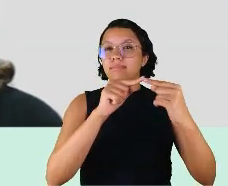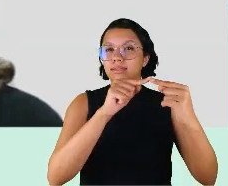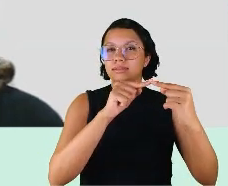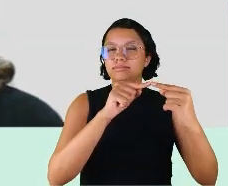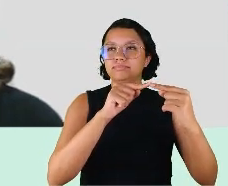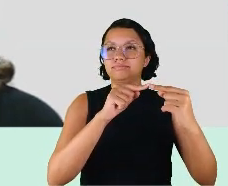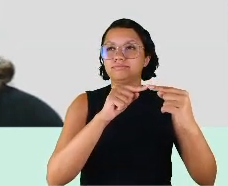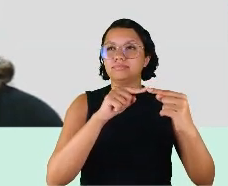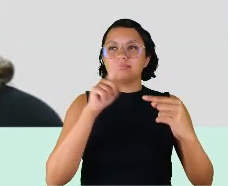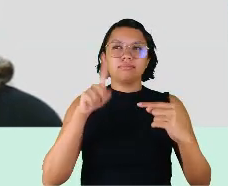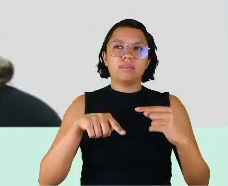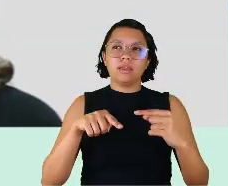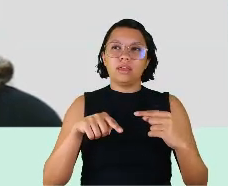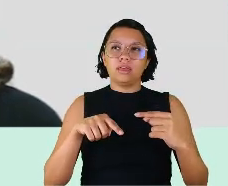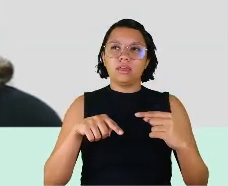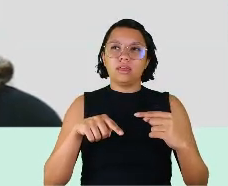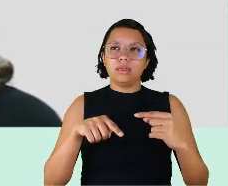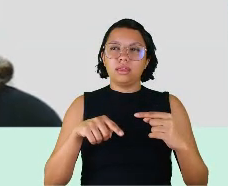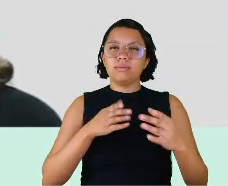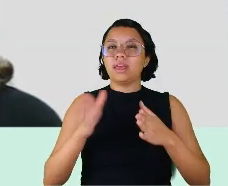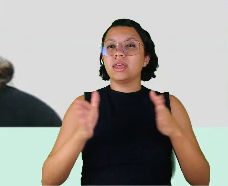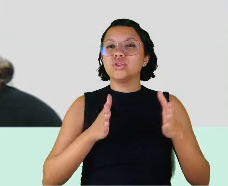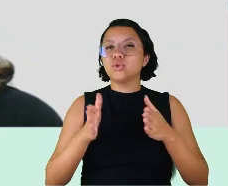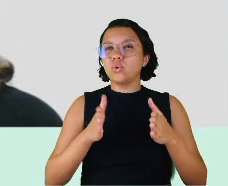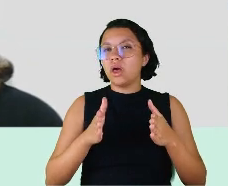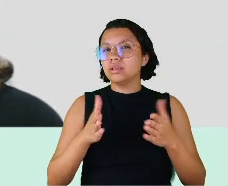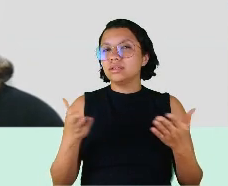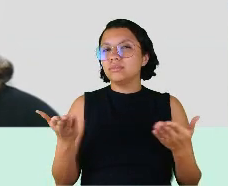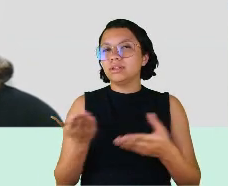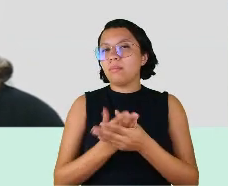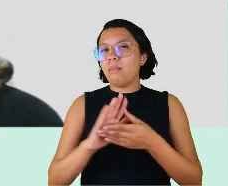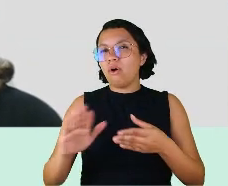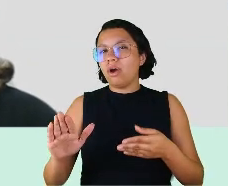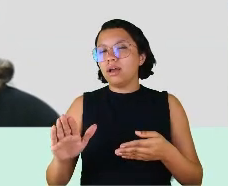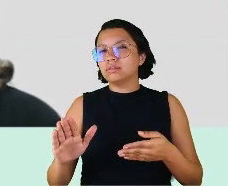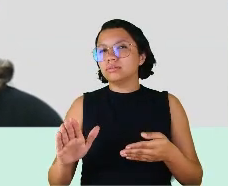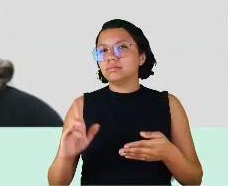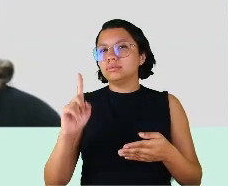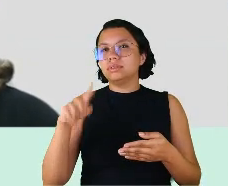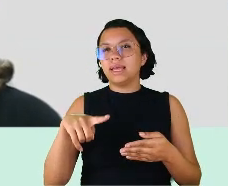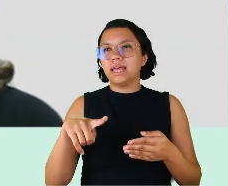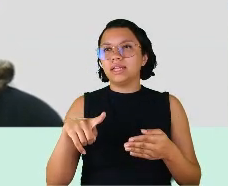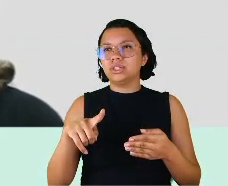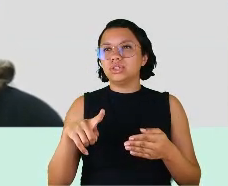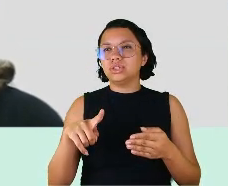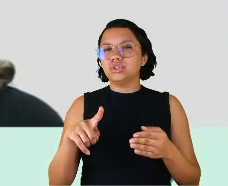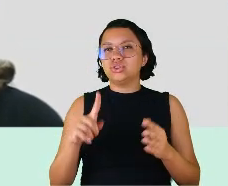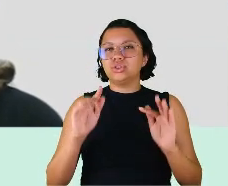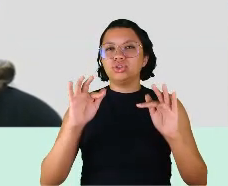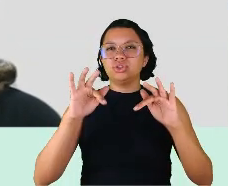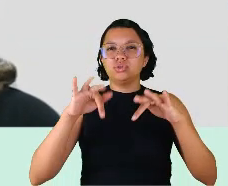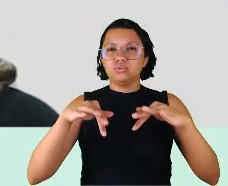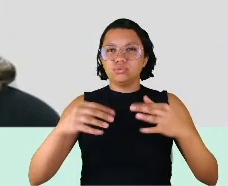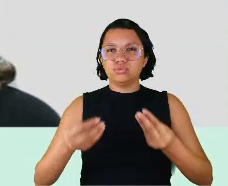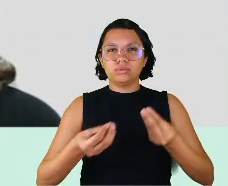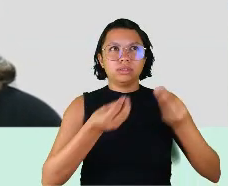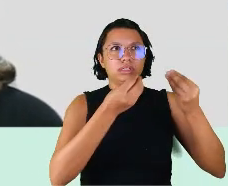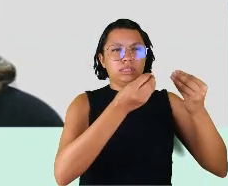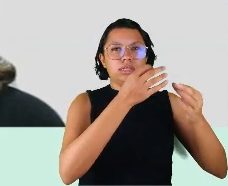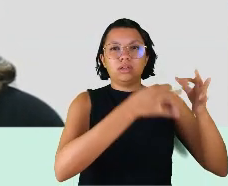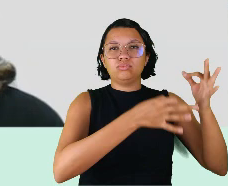é realmente, que a situação daqueles processos, né, é de conclusão para sentença, por